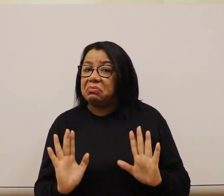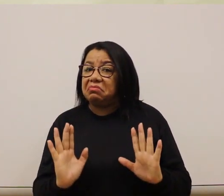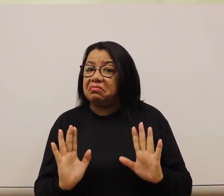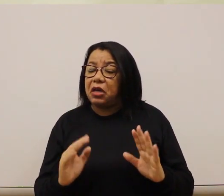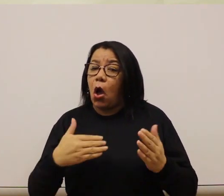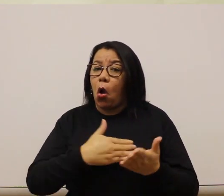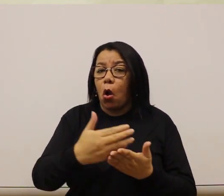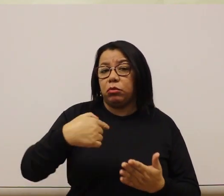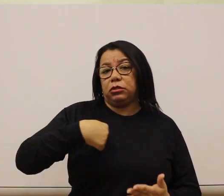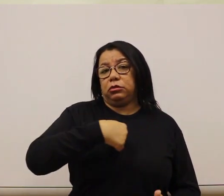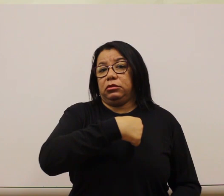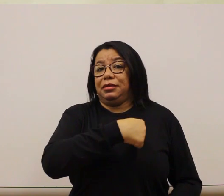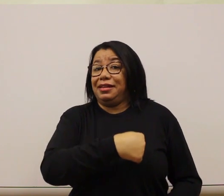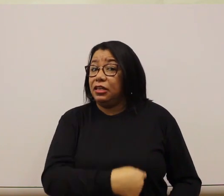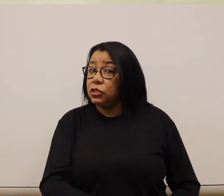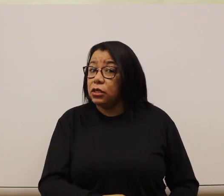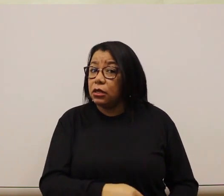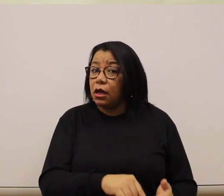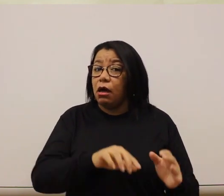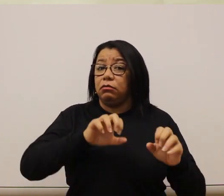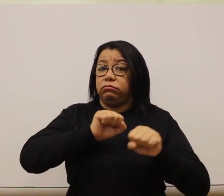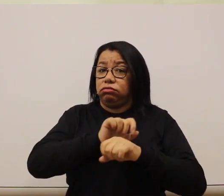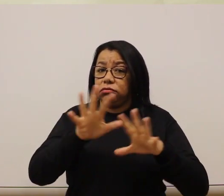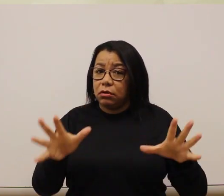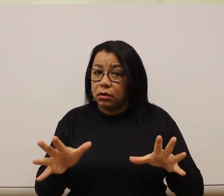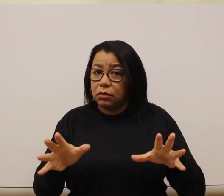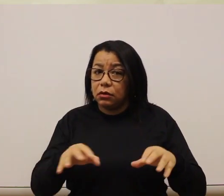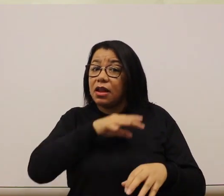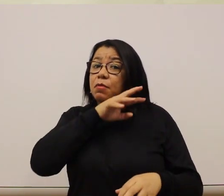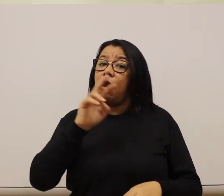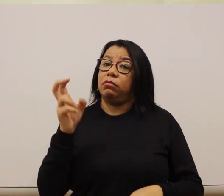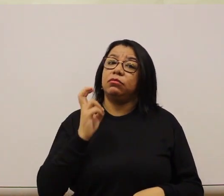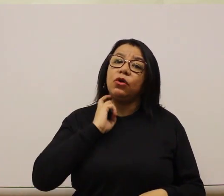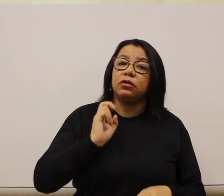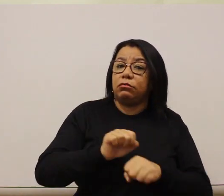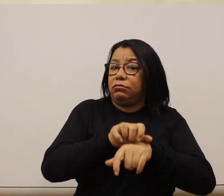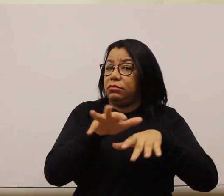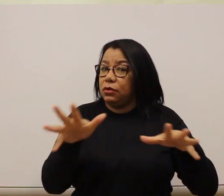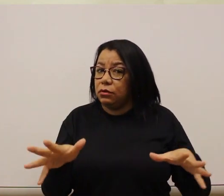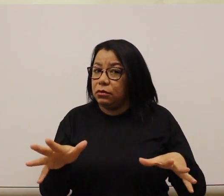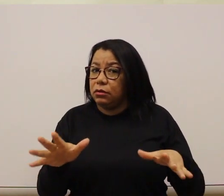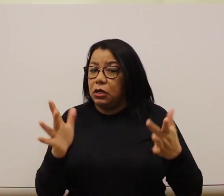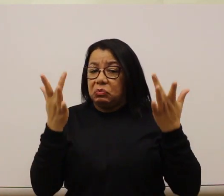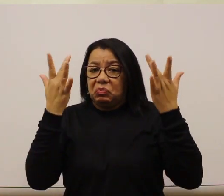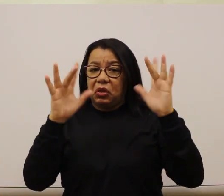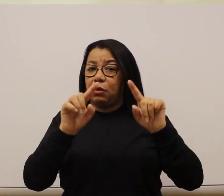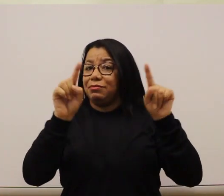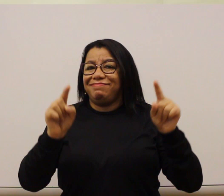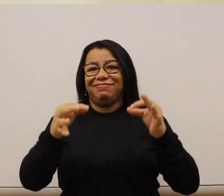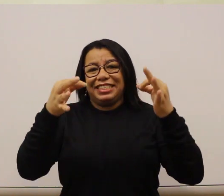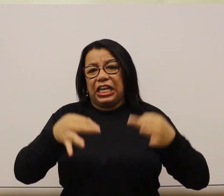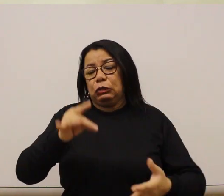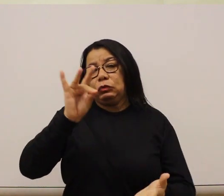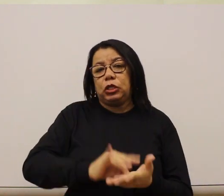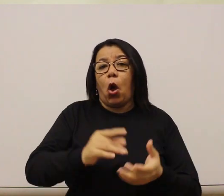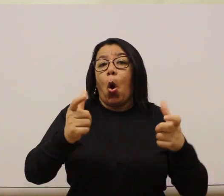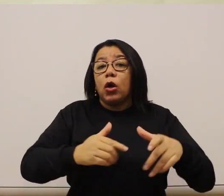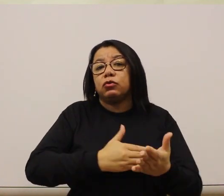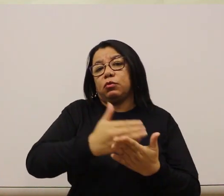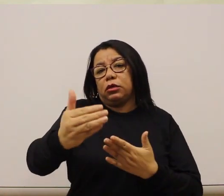ela venha da China, contaminada através dos morcegos. Apesar de não ter origem definida,